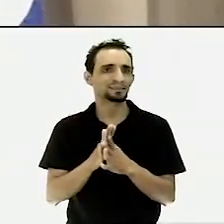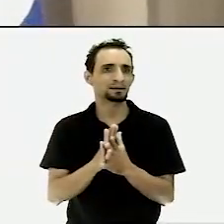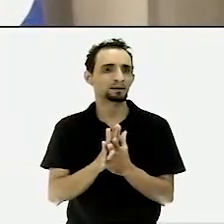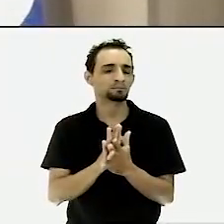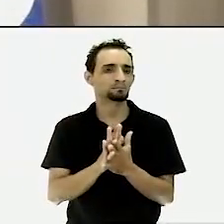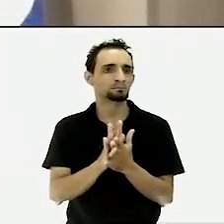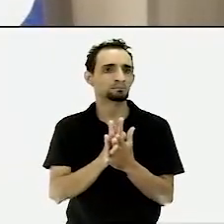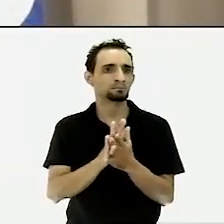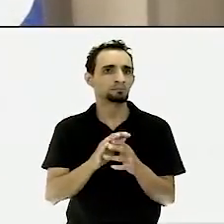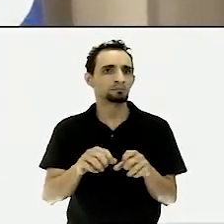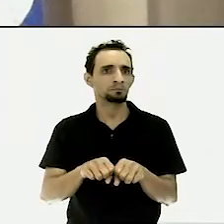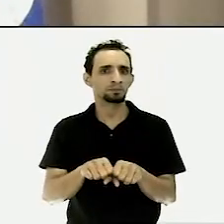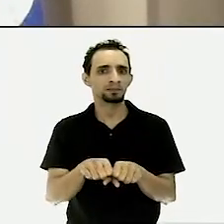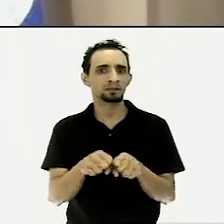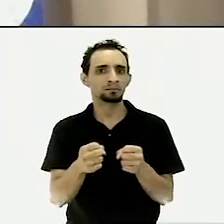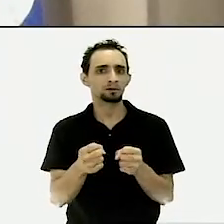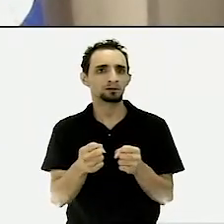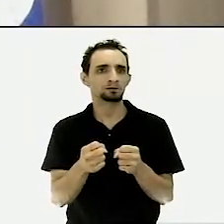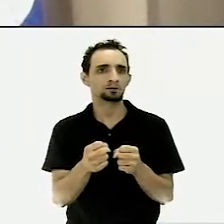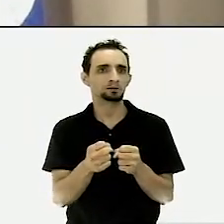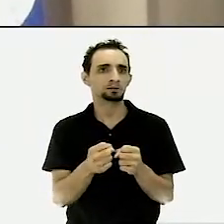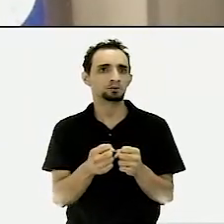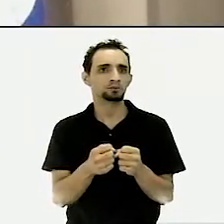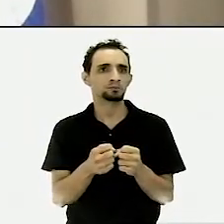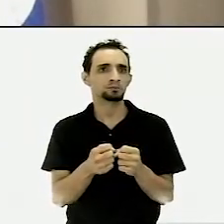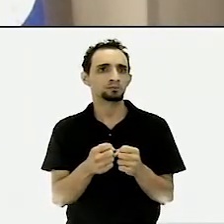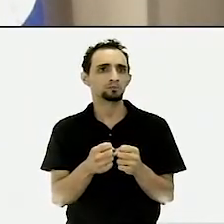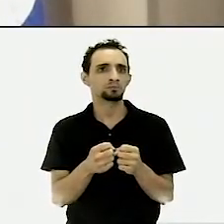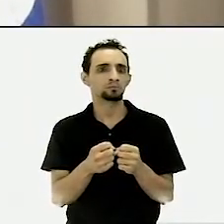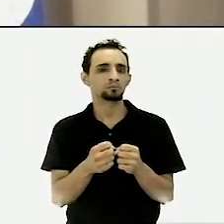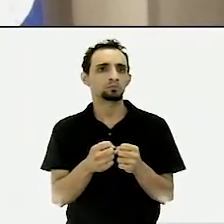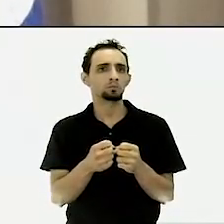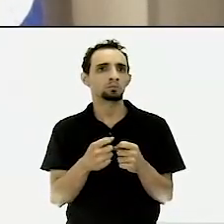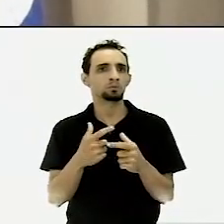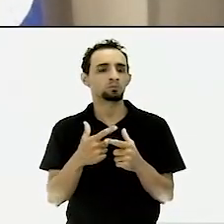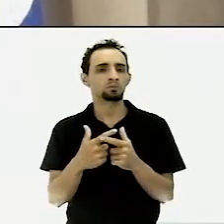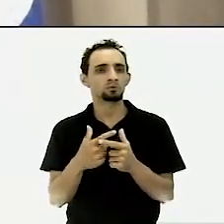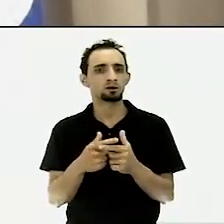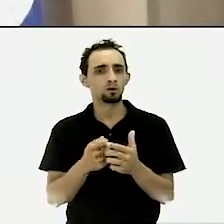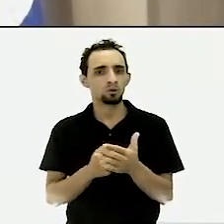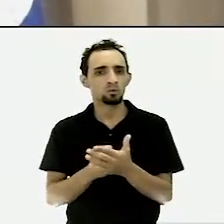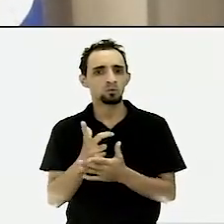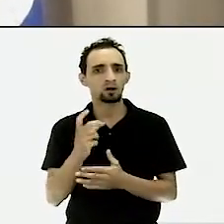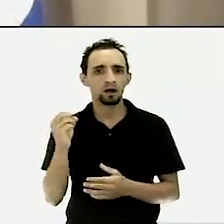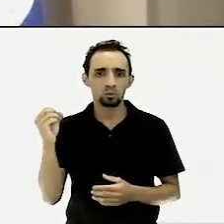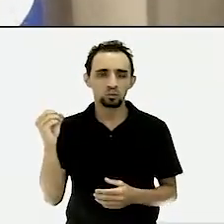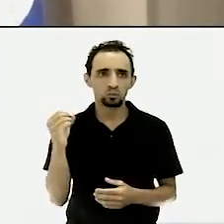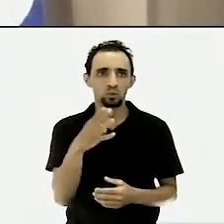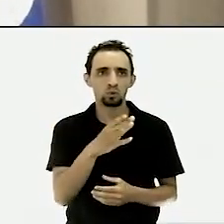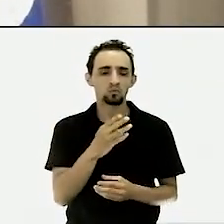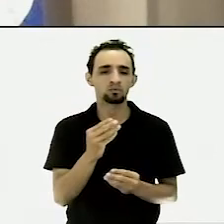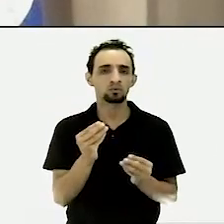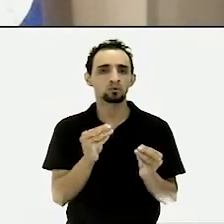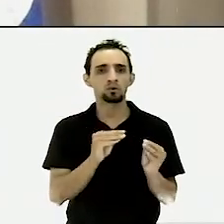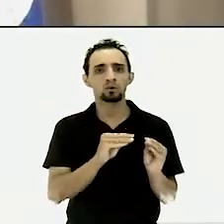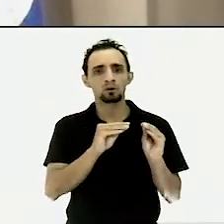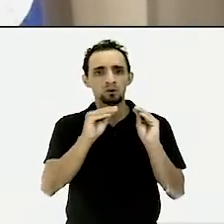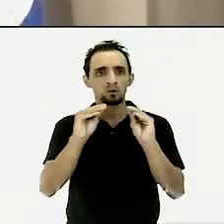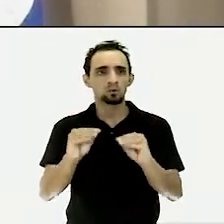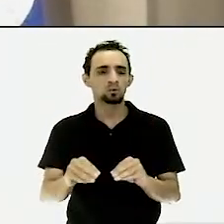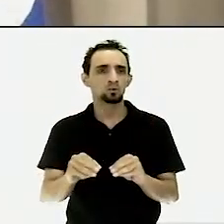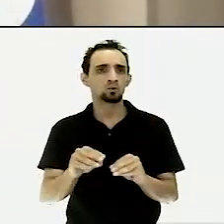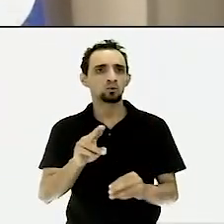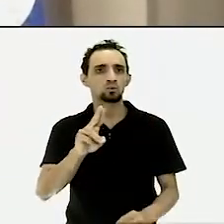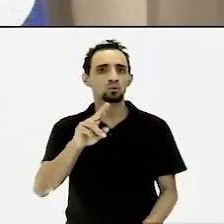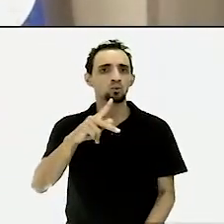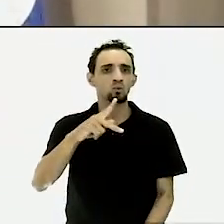foi beneficiada com um aparelho moderno e vai facilitar com que seja feito o diagnóstico